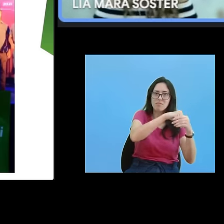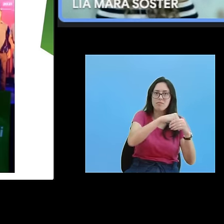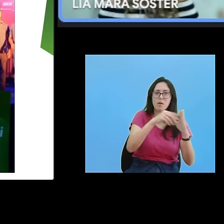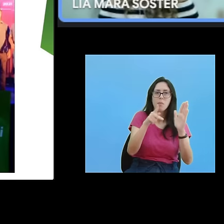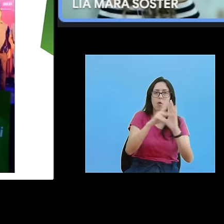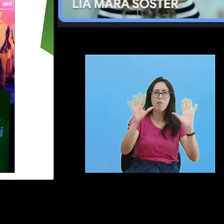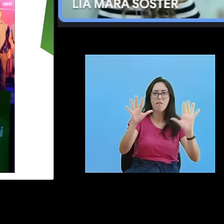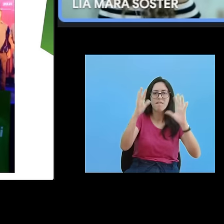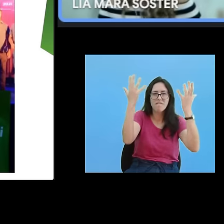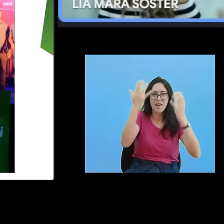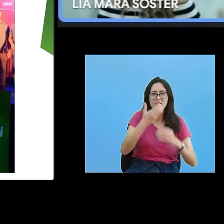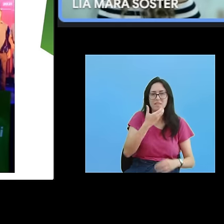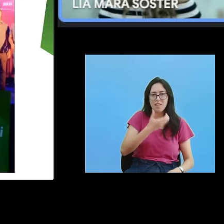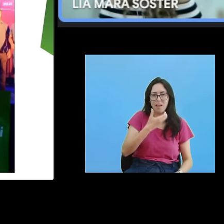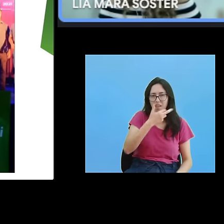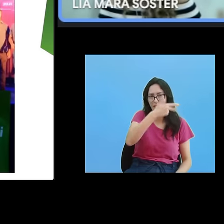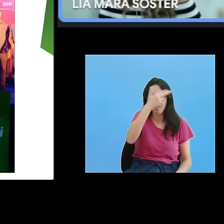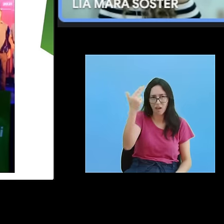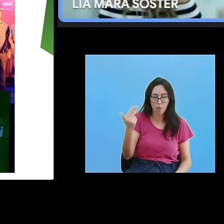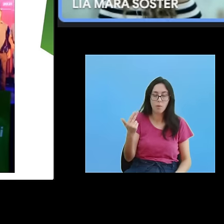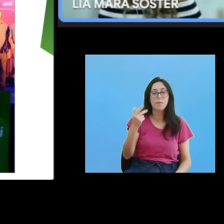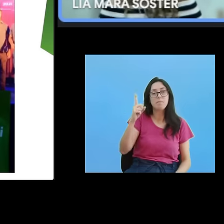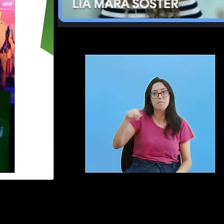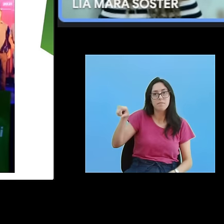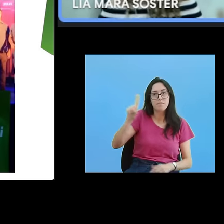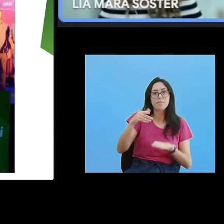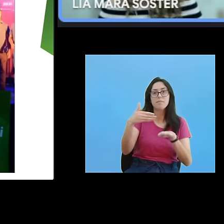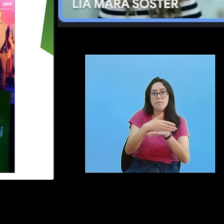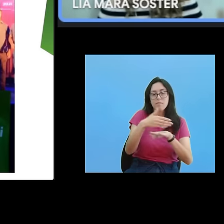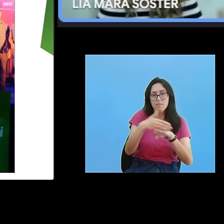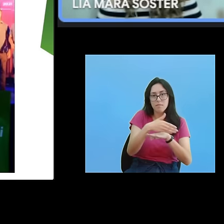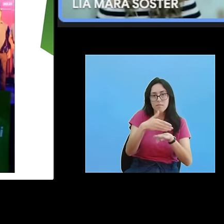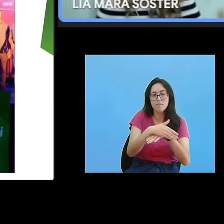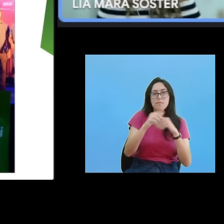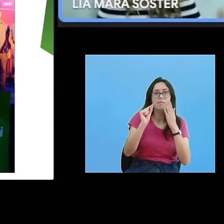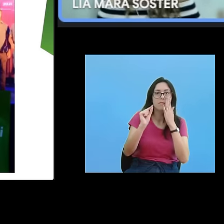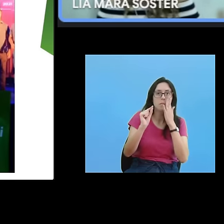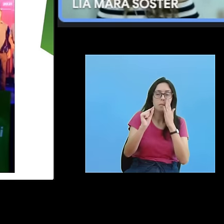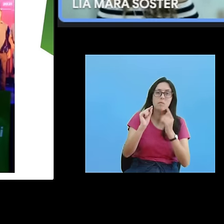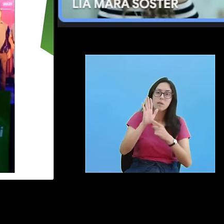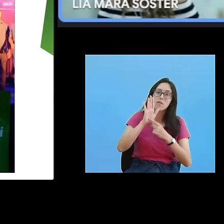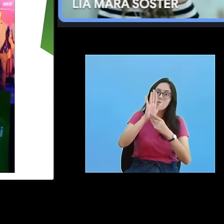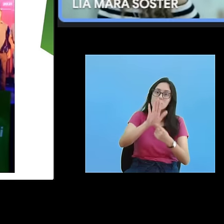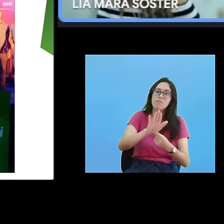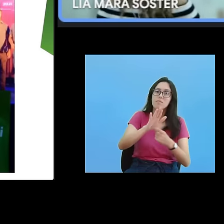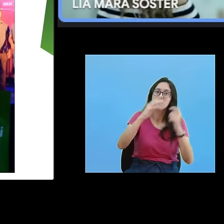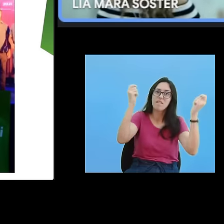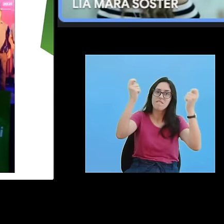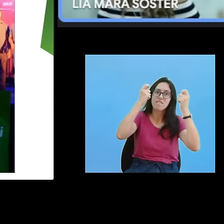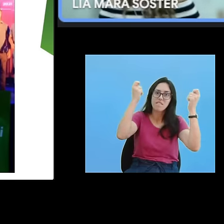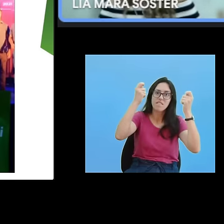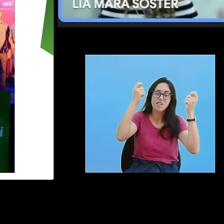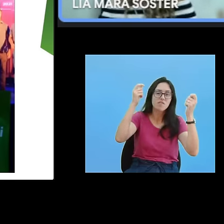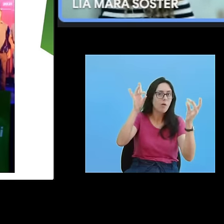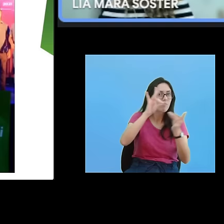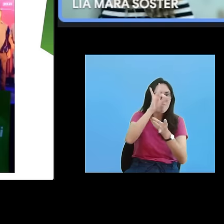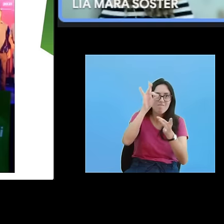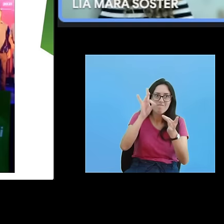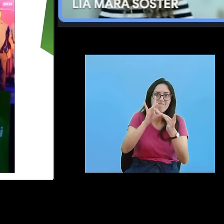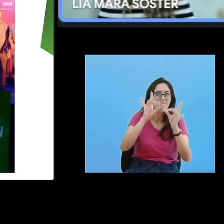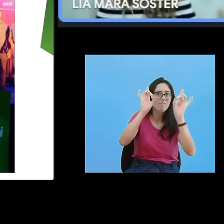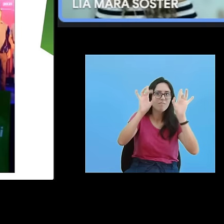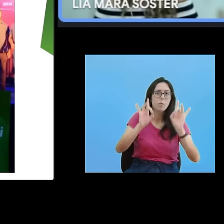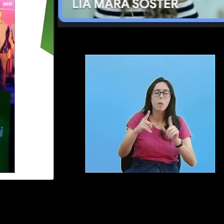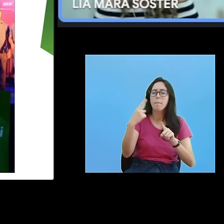natalinas, e eles participaram então apresentando um festival exclusivo. Exclusivo por